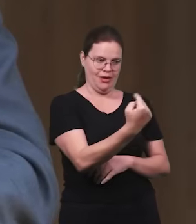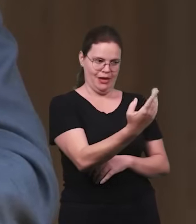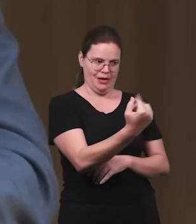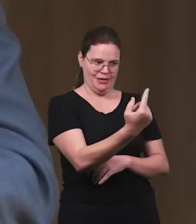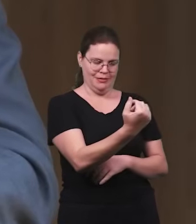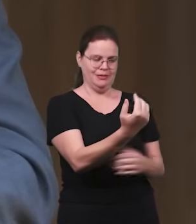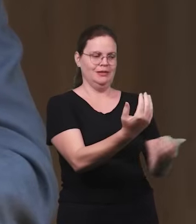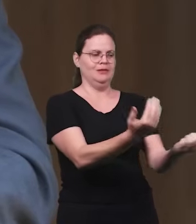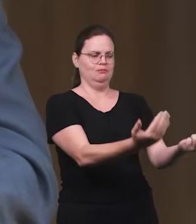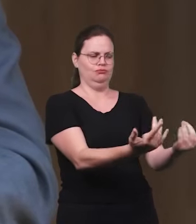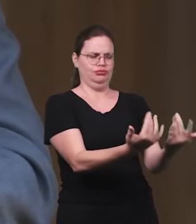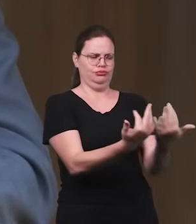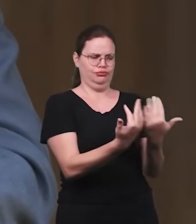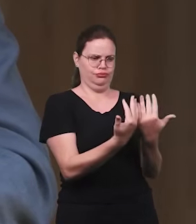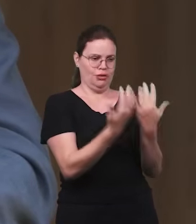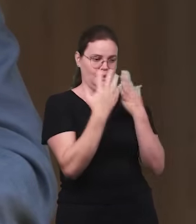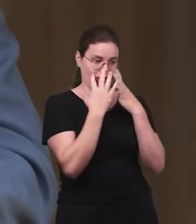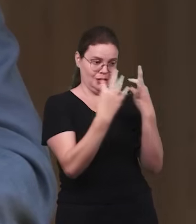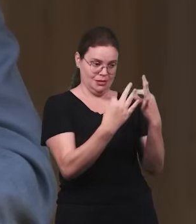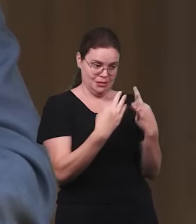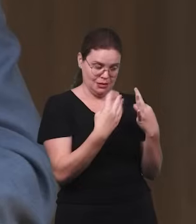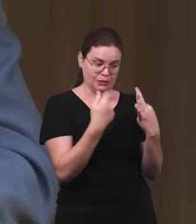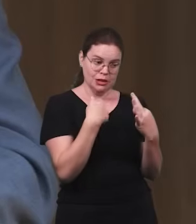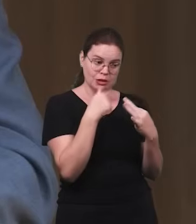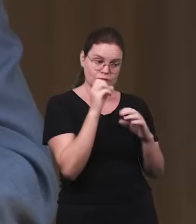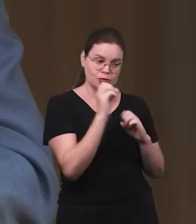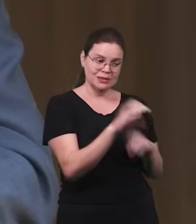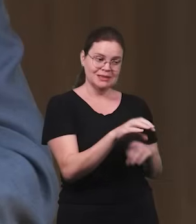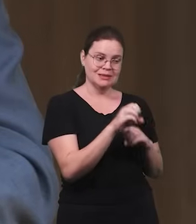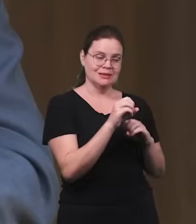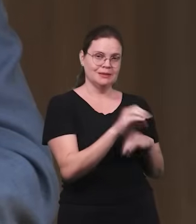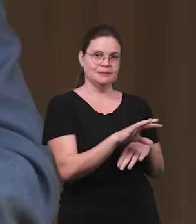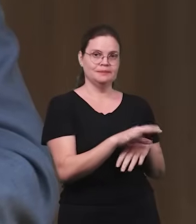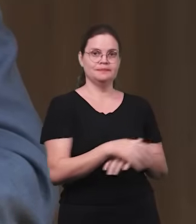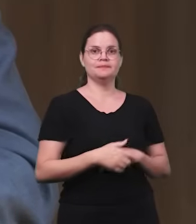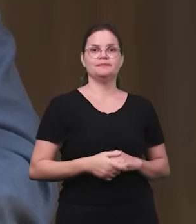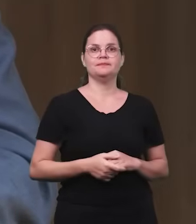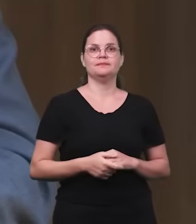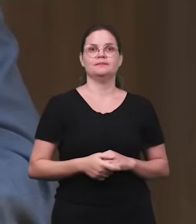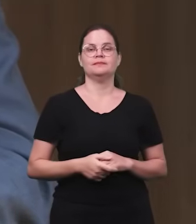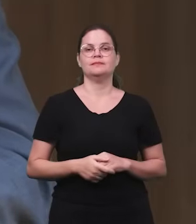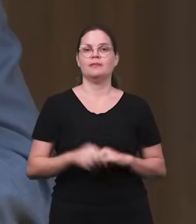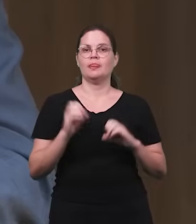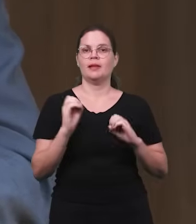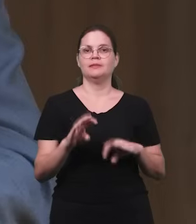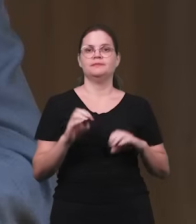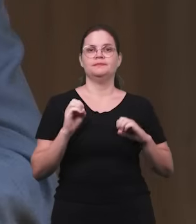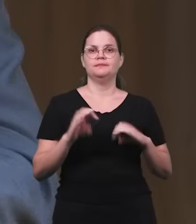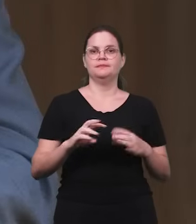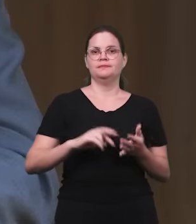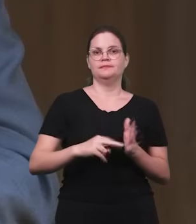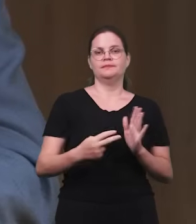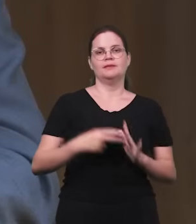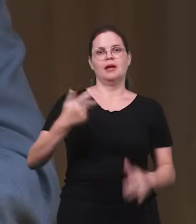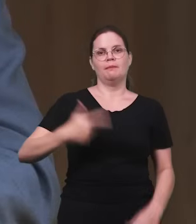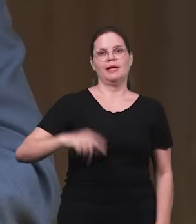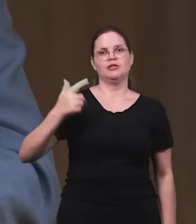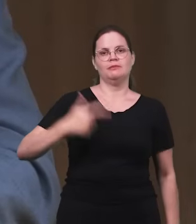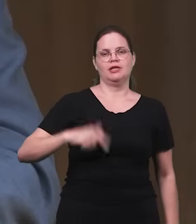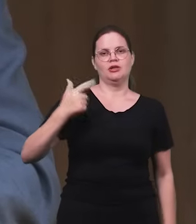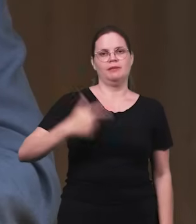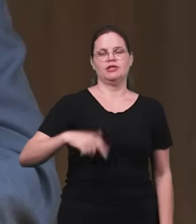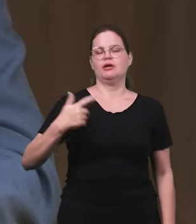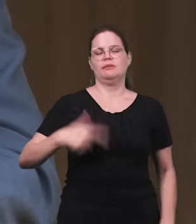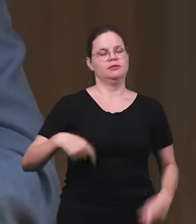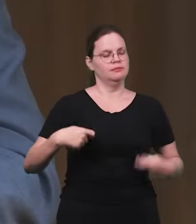ensinar. E aí, o Levé entrou um pouco nisso, a repetição faz parte do